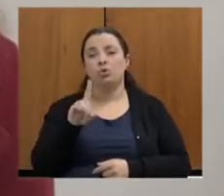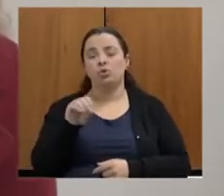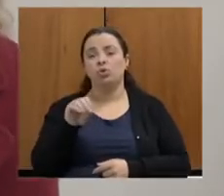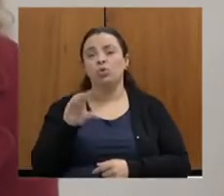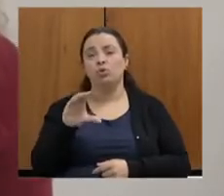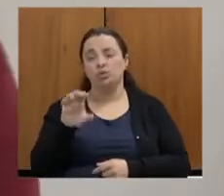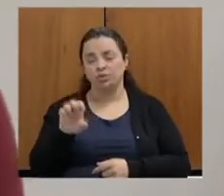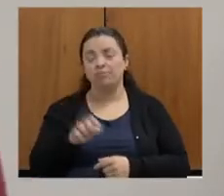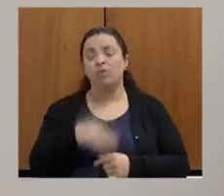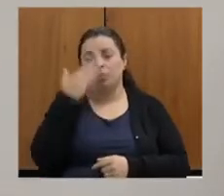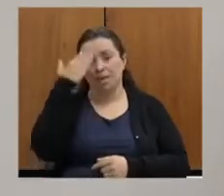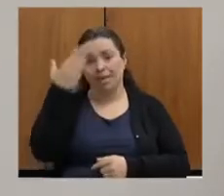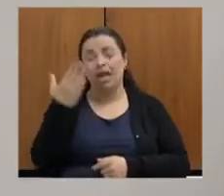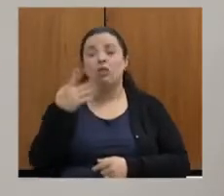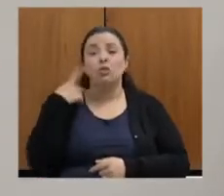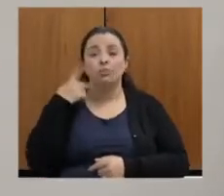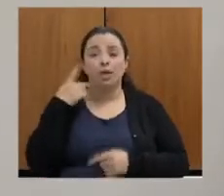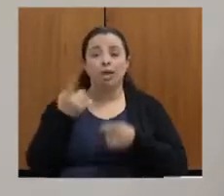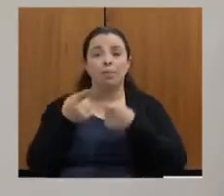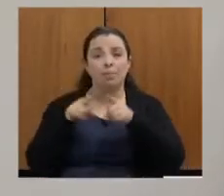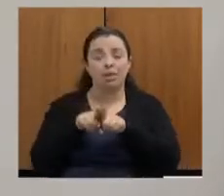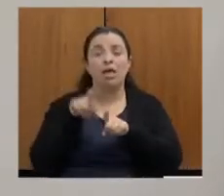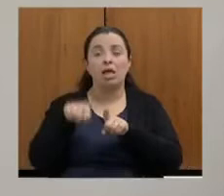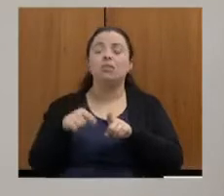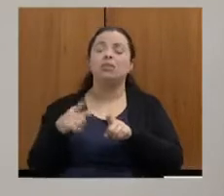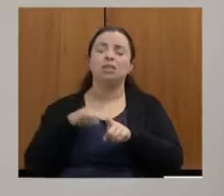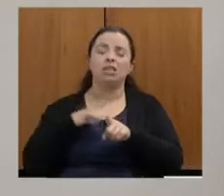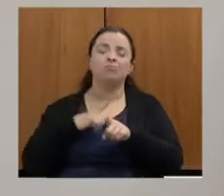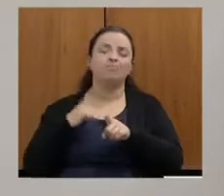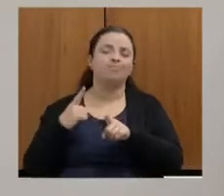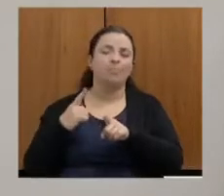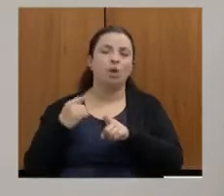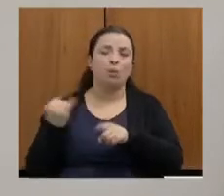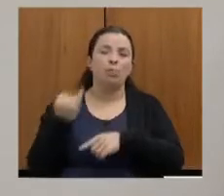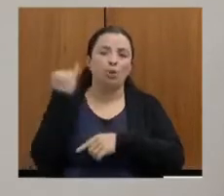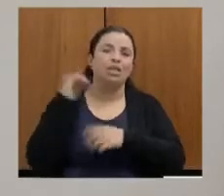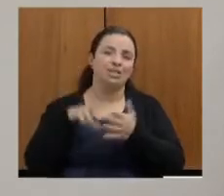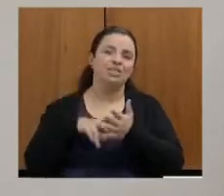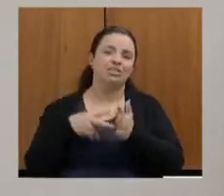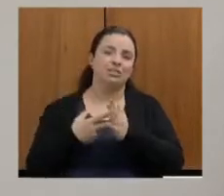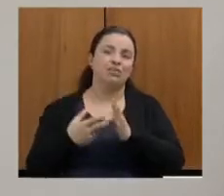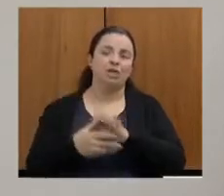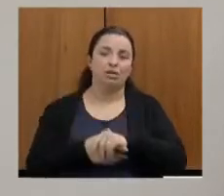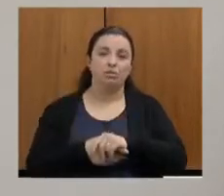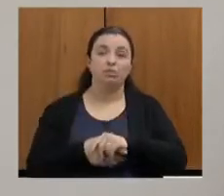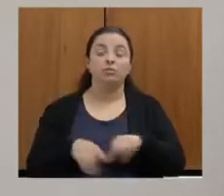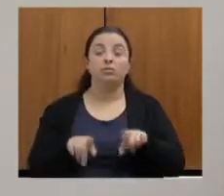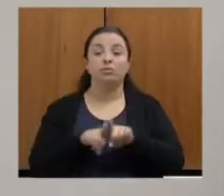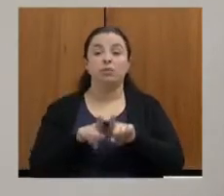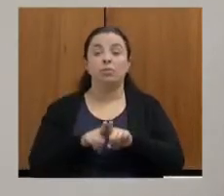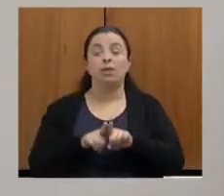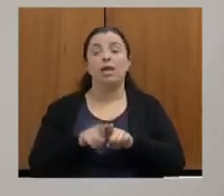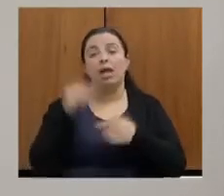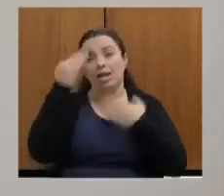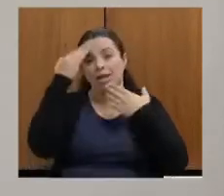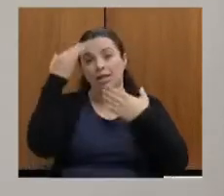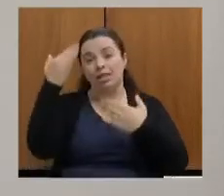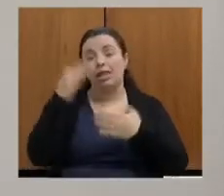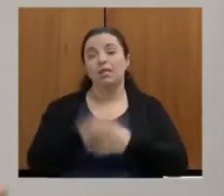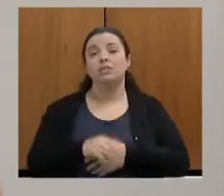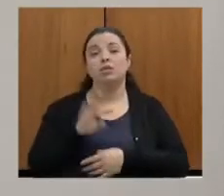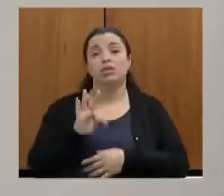parceria entre os parlamentos é muito significativa nós queremos também agradecer ao Tribunal de Contas do Estado